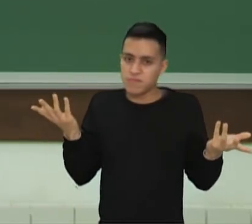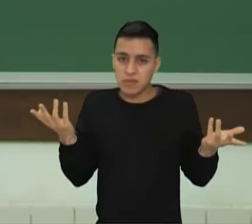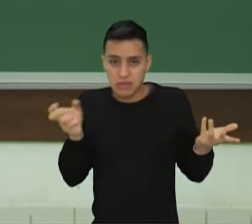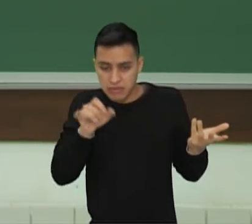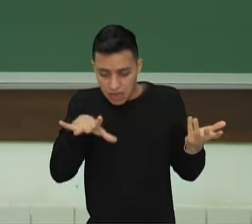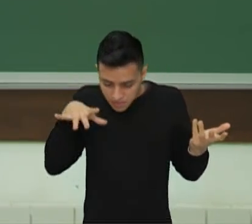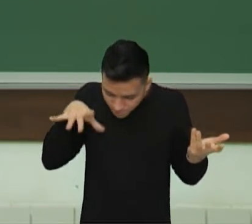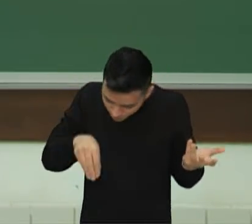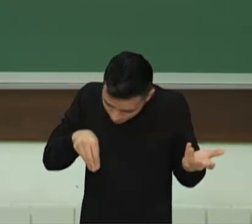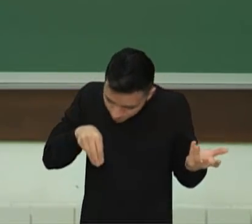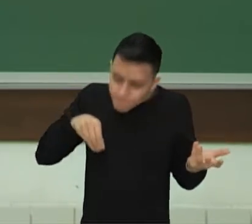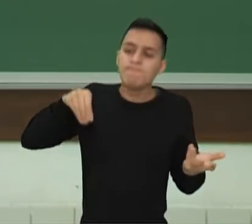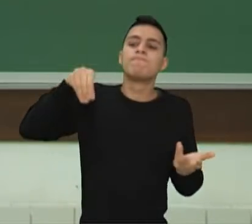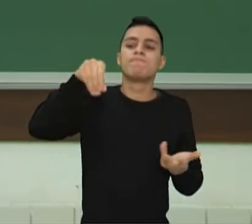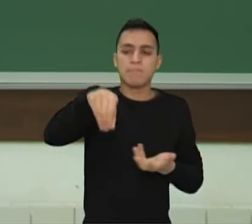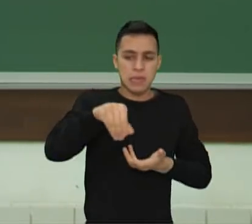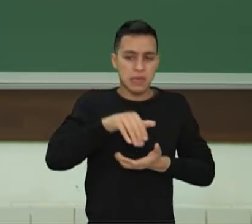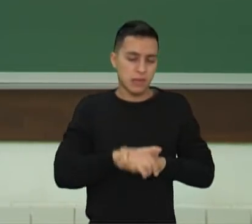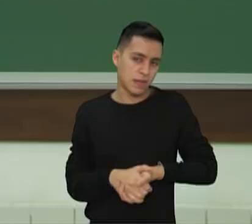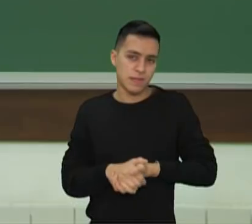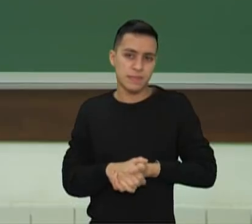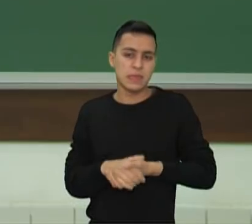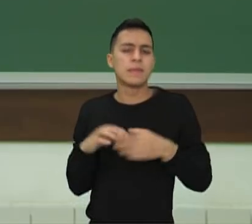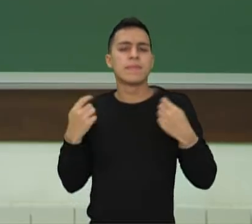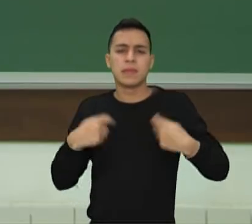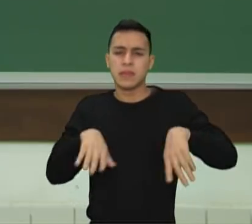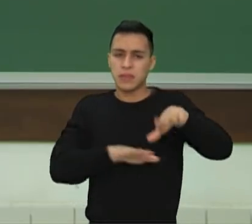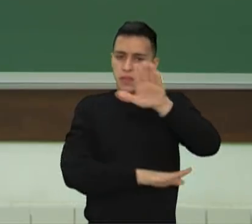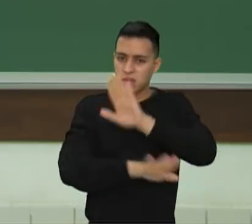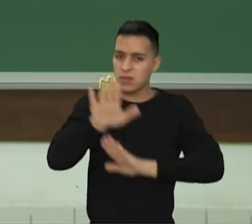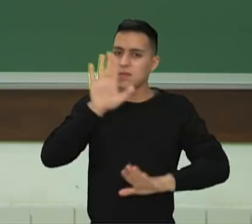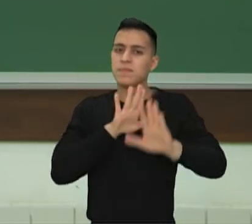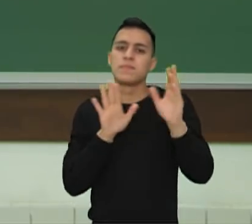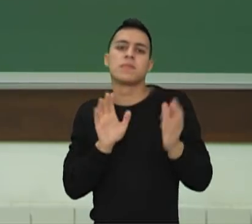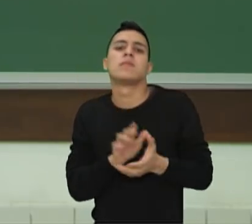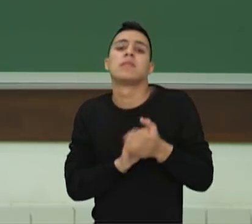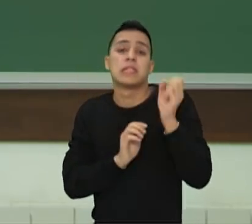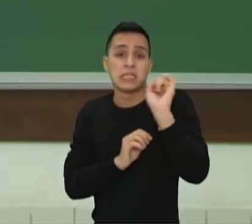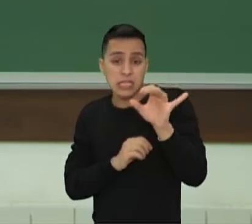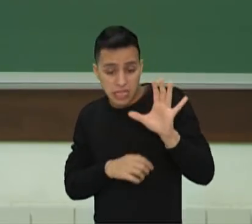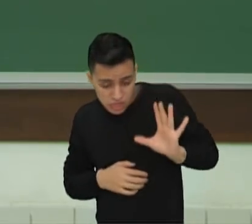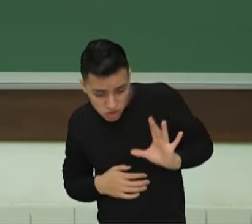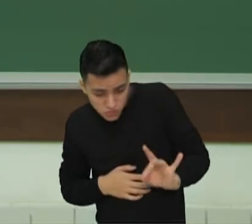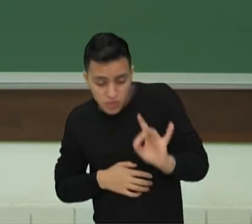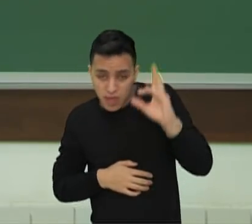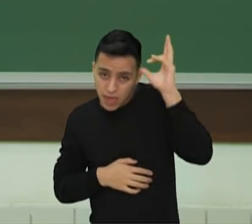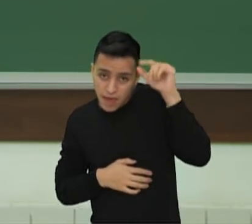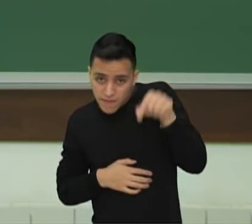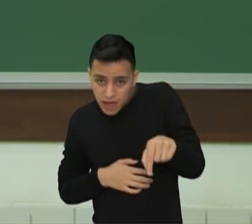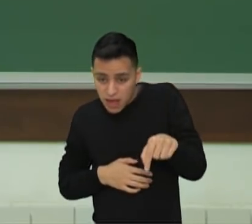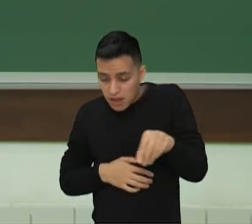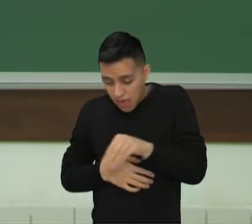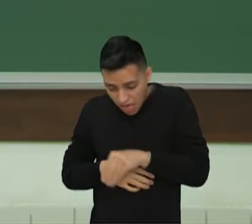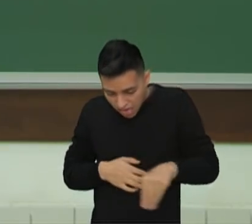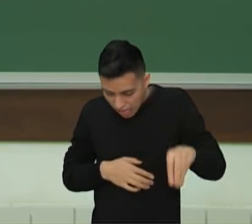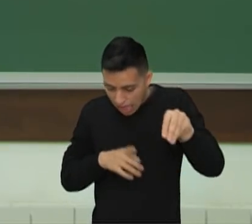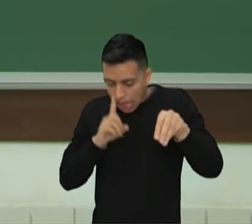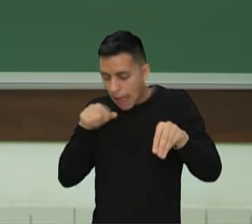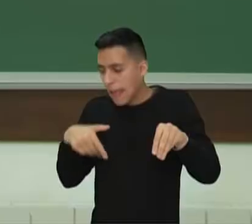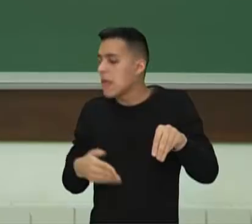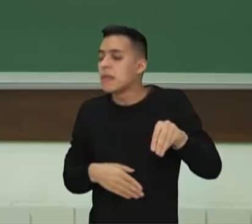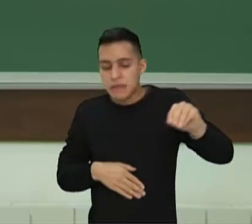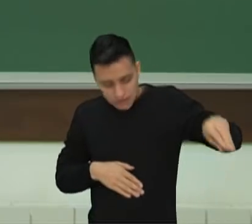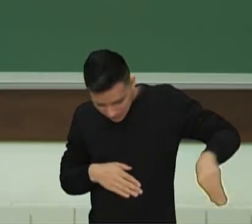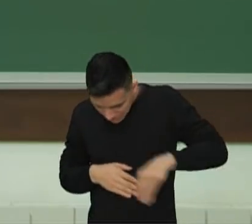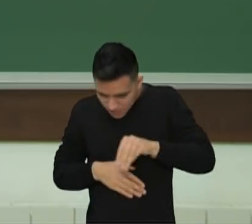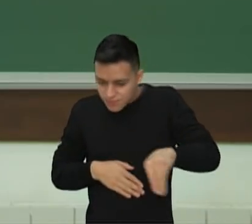aquela peça, você vai ter que movimentar aquela peça. Então tem que tomar cuidado. Se você pegou o cavalo e deixou seu rei em xeque, você vai ter que fazer